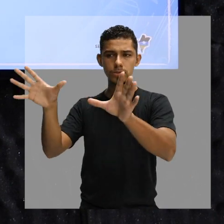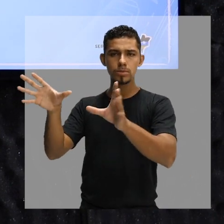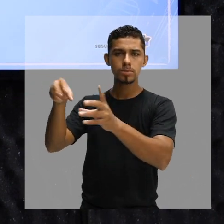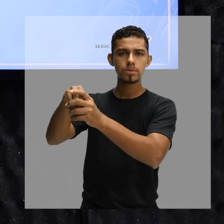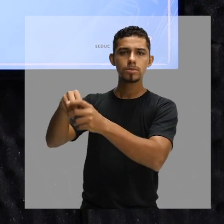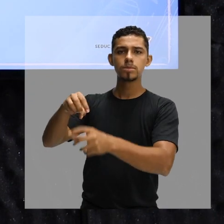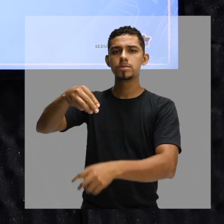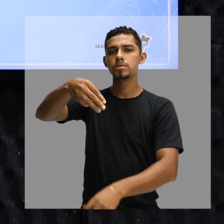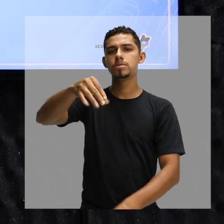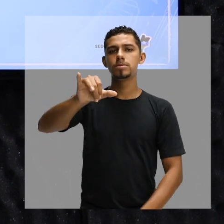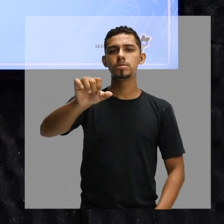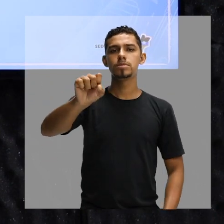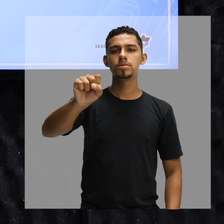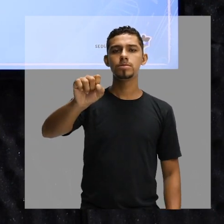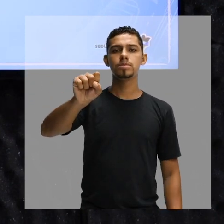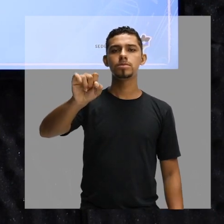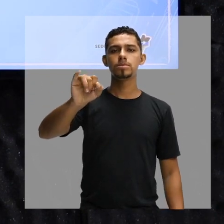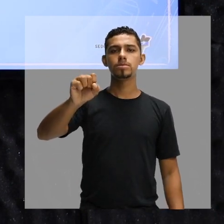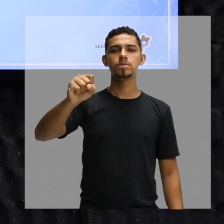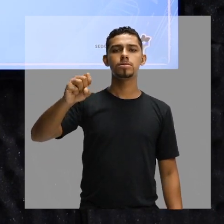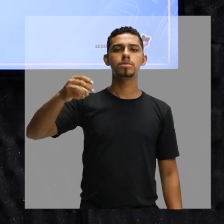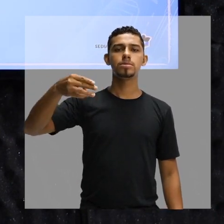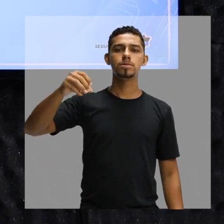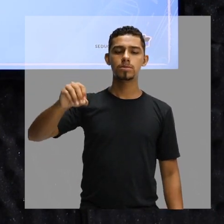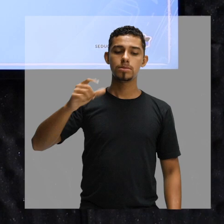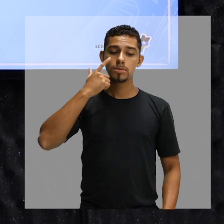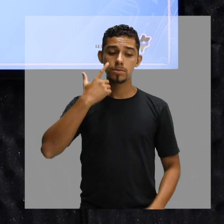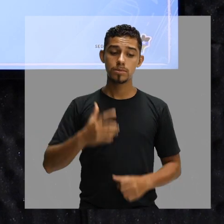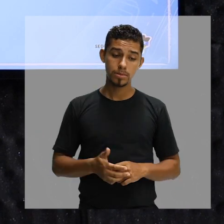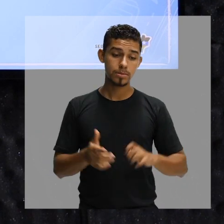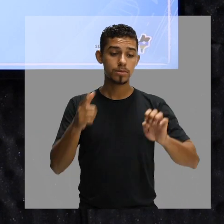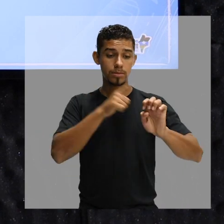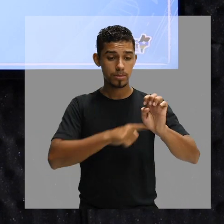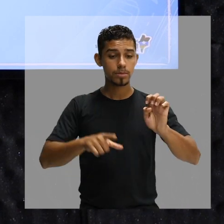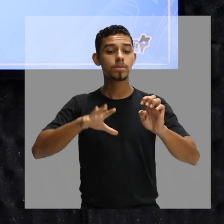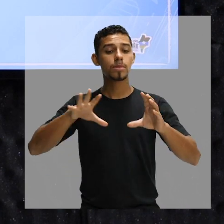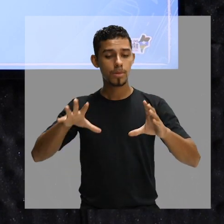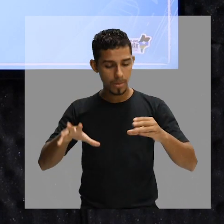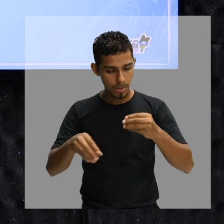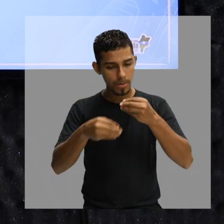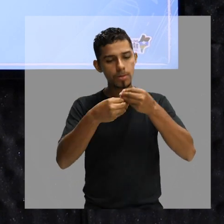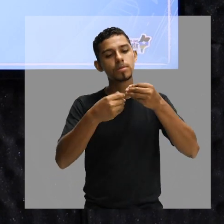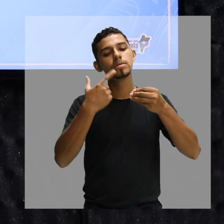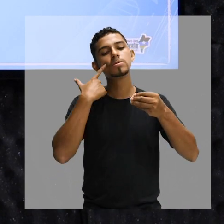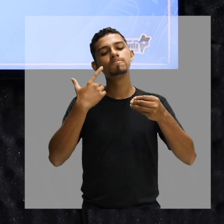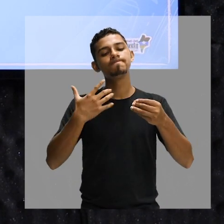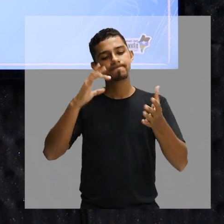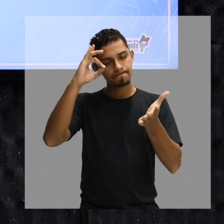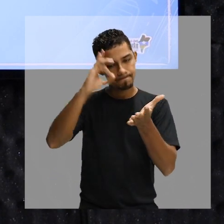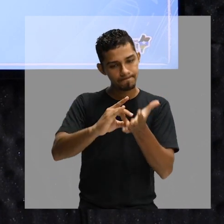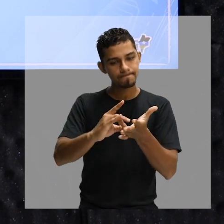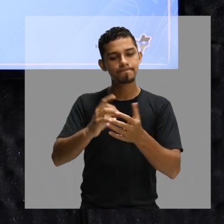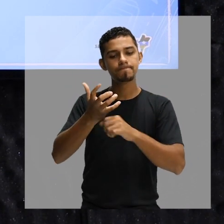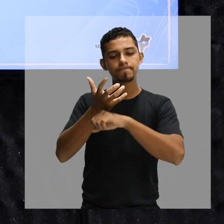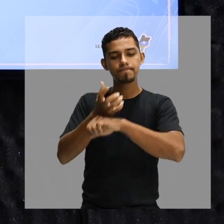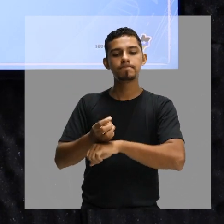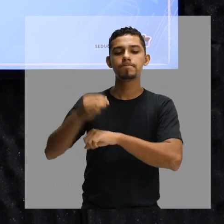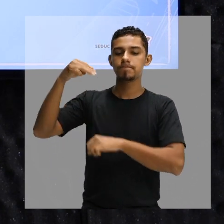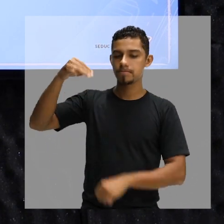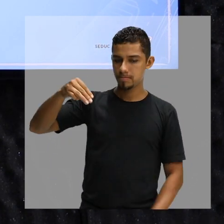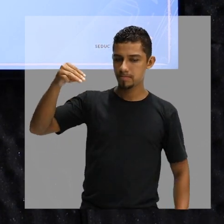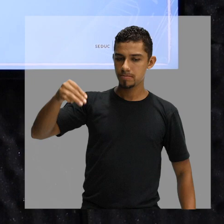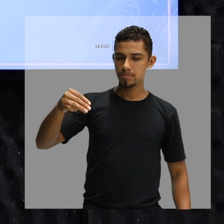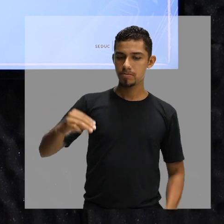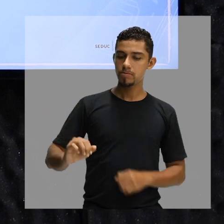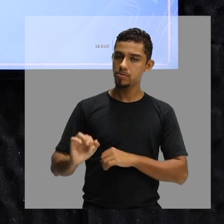Tá? Letra E. Atribuiu regularidade matemática aos fenômenos naturais. Bom, aqui na